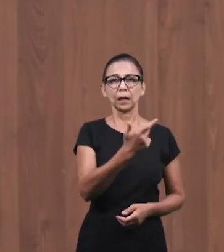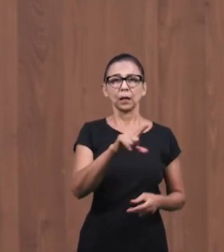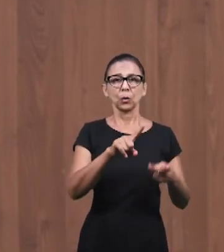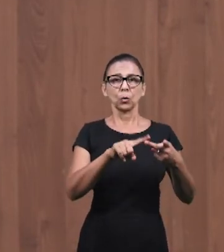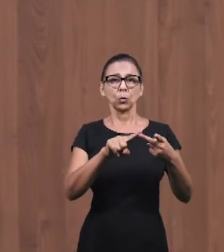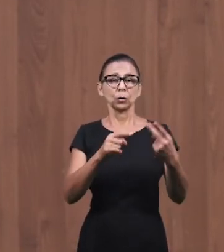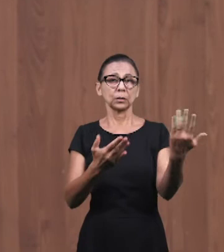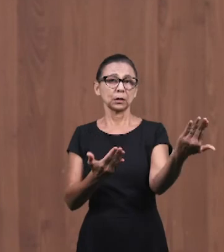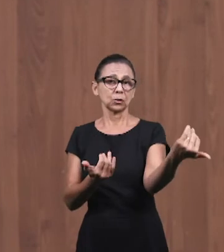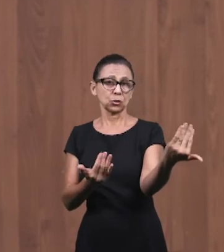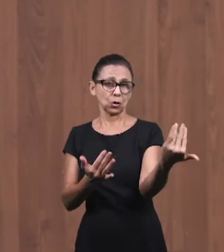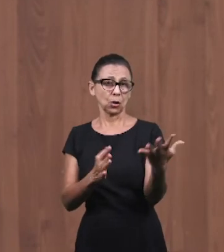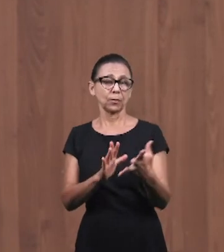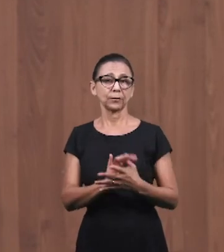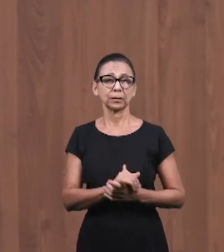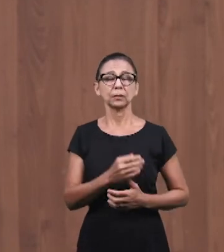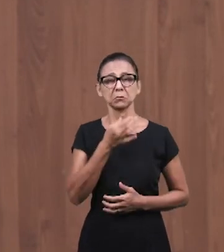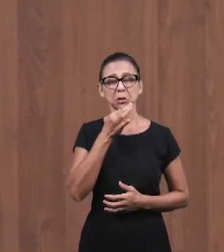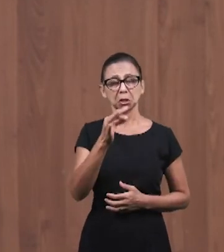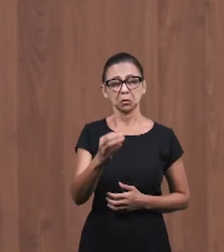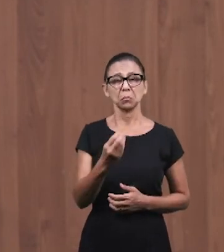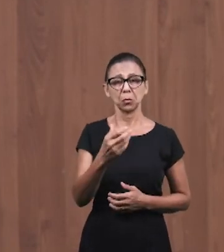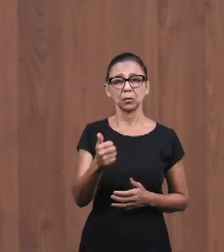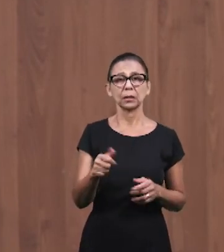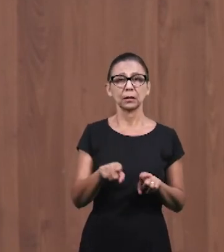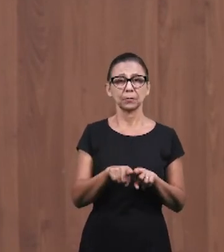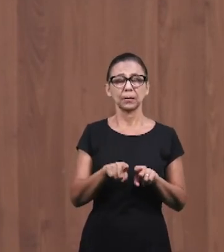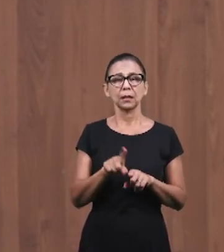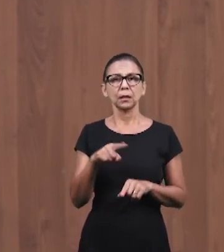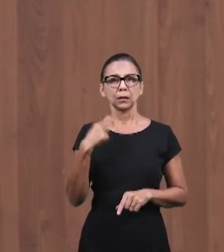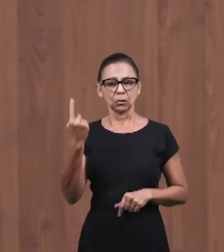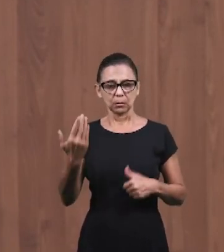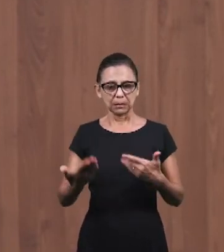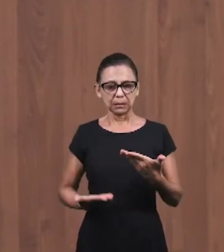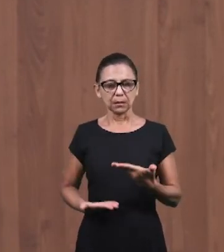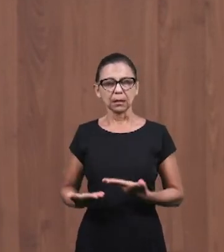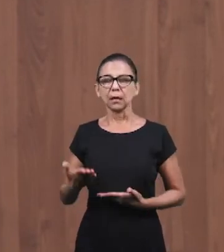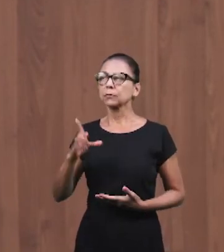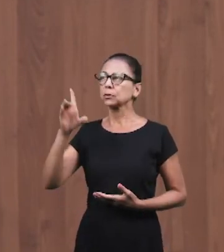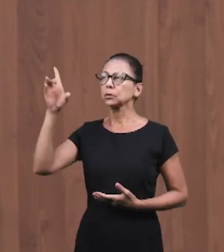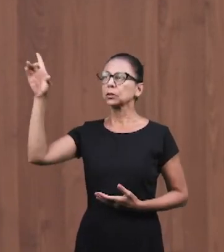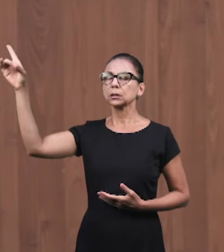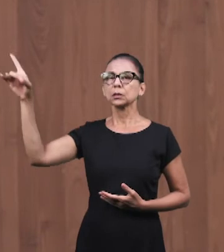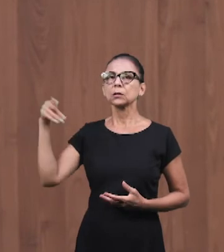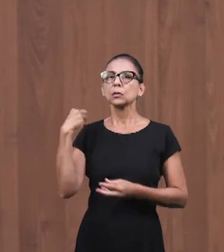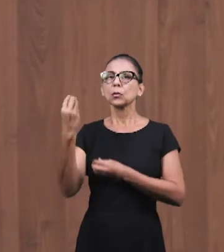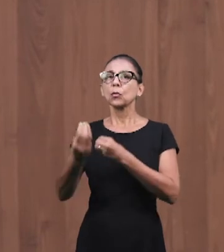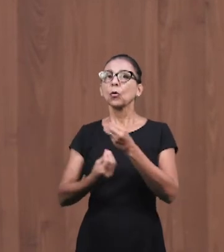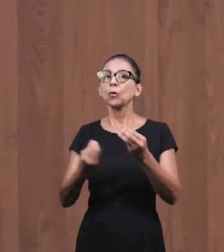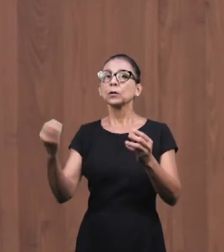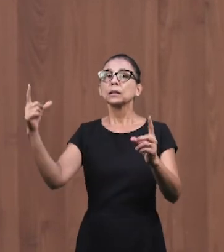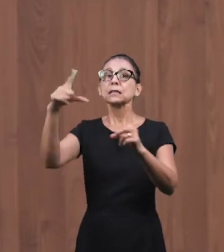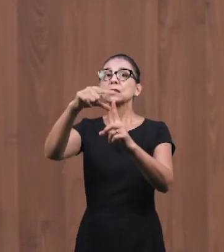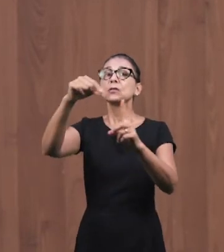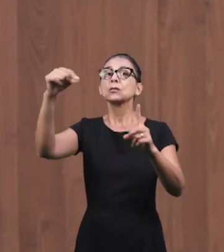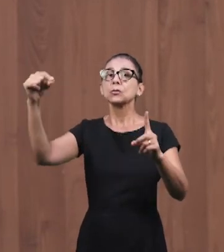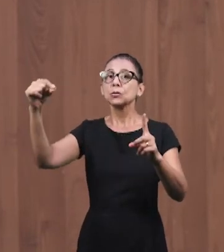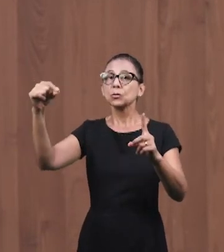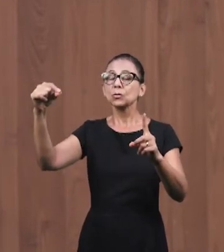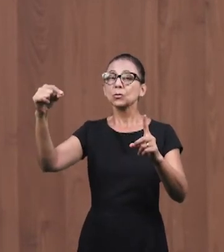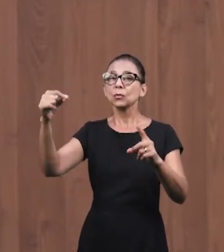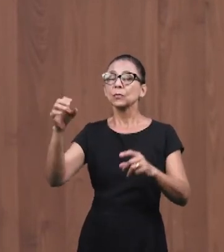muito boa também, quando ela disse que o servo do Senhor, nós como servo do Senhor, nós somos eleitos por Deus Pai,